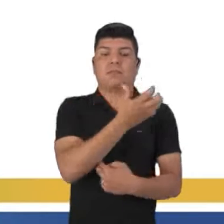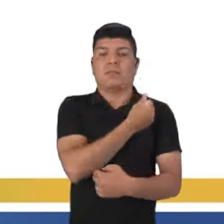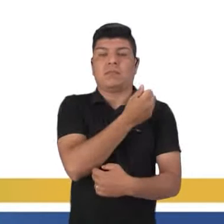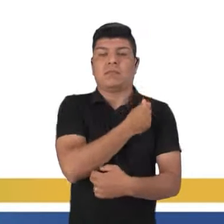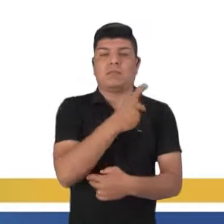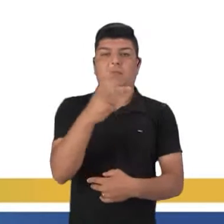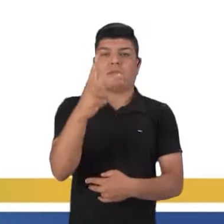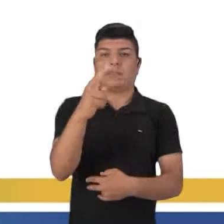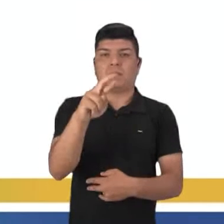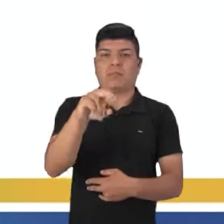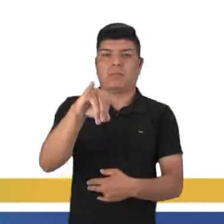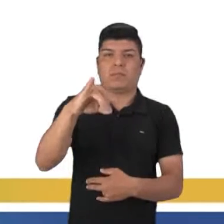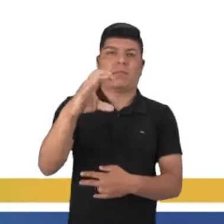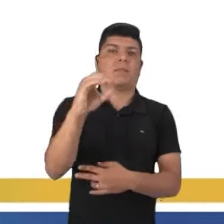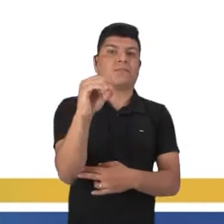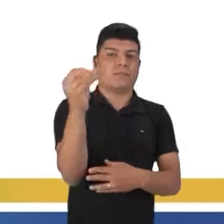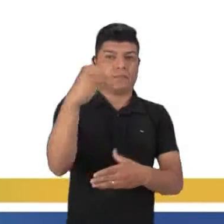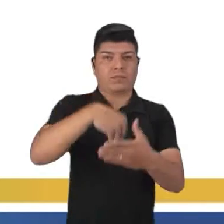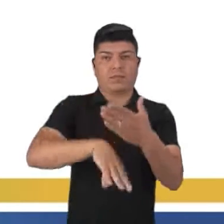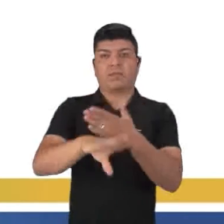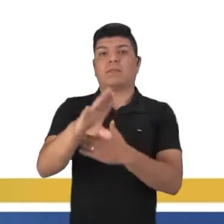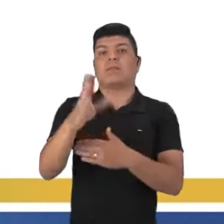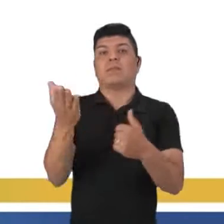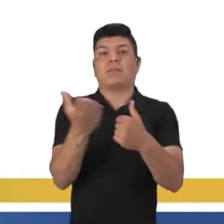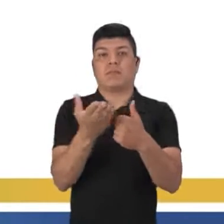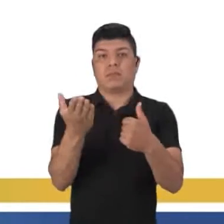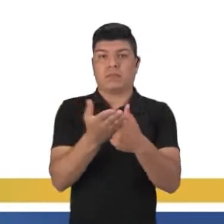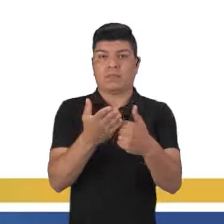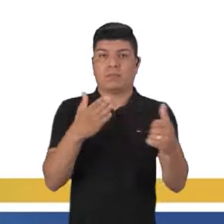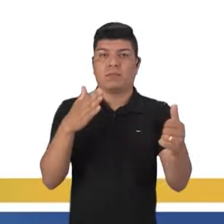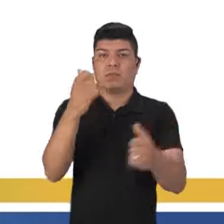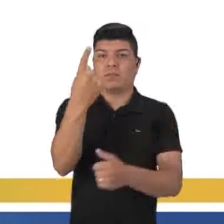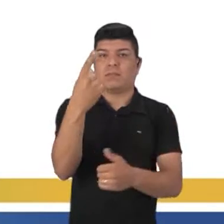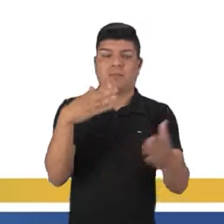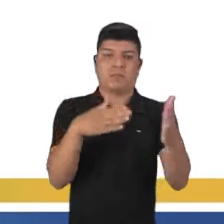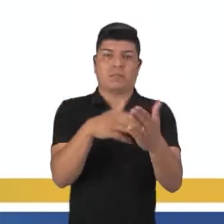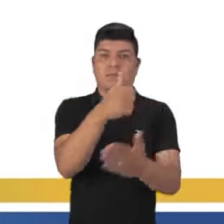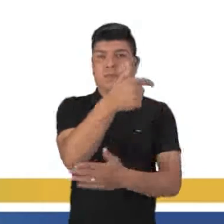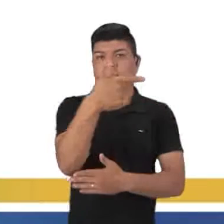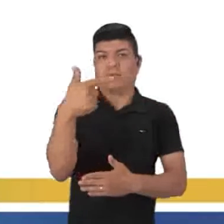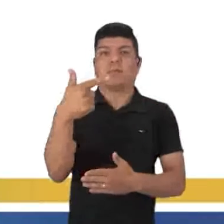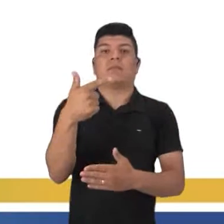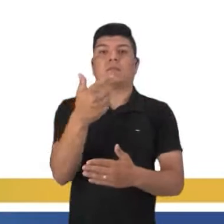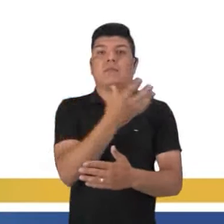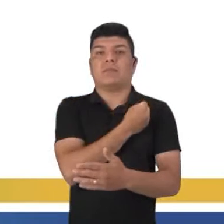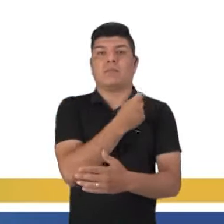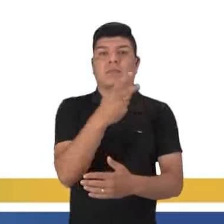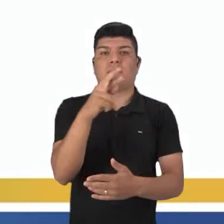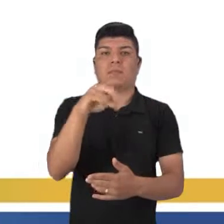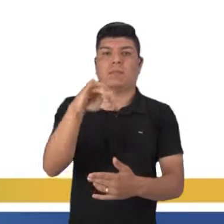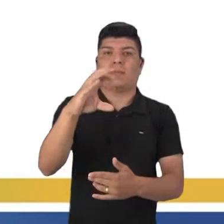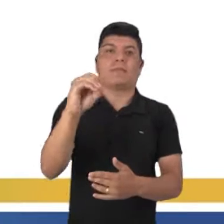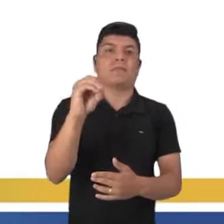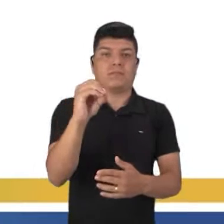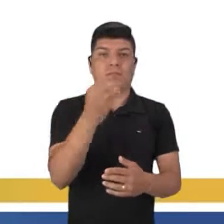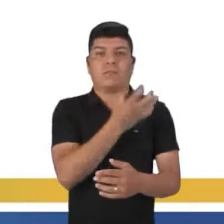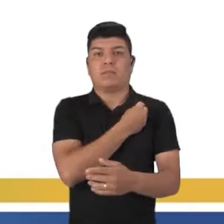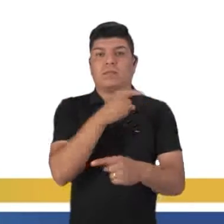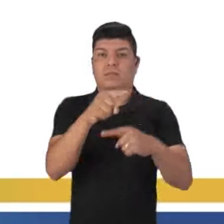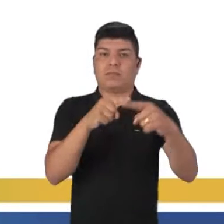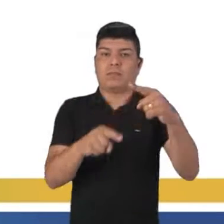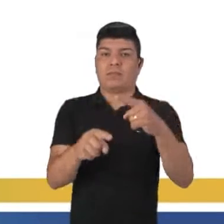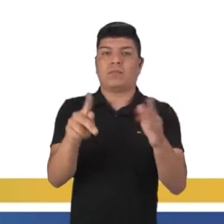números primos aí, dentro do intervalo que vai de 1 até 12. Lembrando que números primos são aqueles números que são